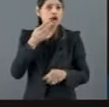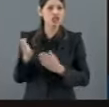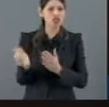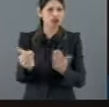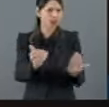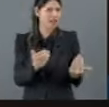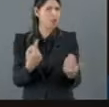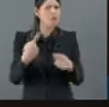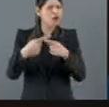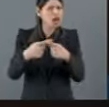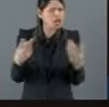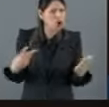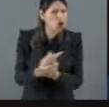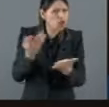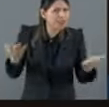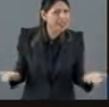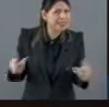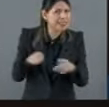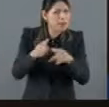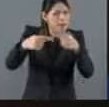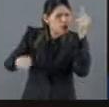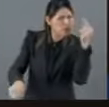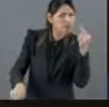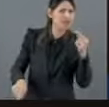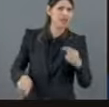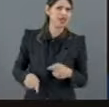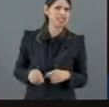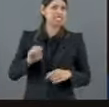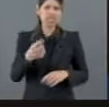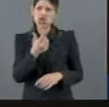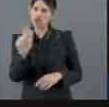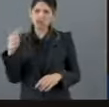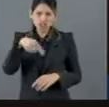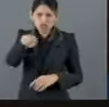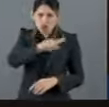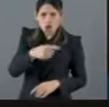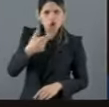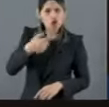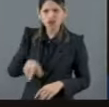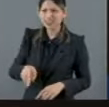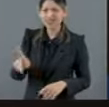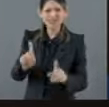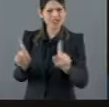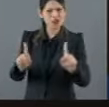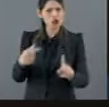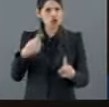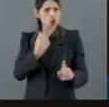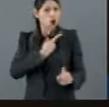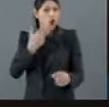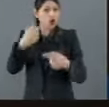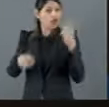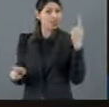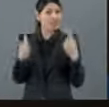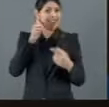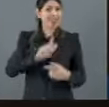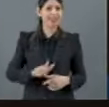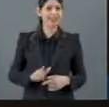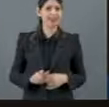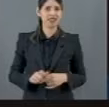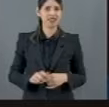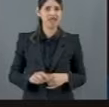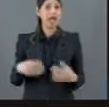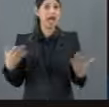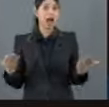isso não acontece se a legislação é proibido? Se nem isso vocês conseguiram, nós não conseguimos. E agora estamos falando numa questão